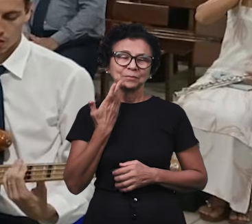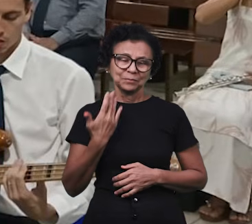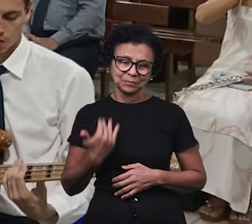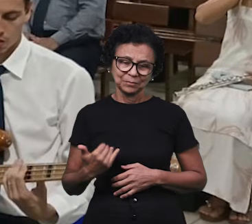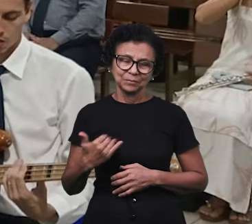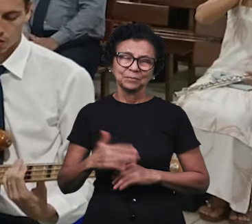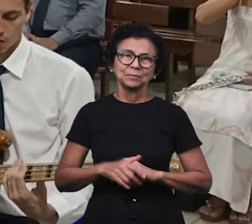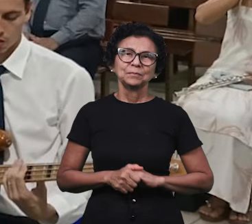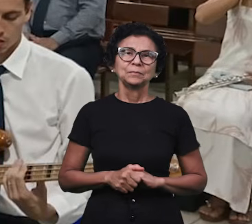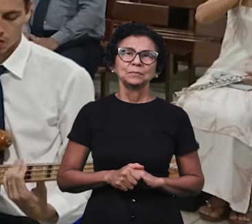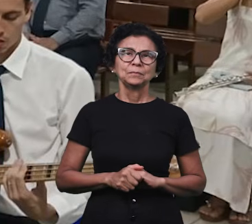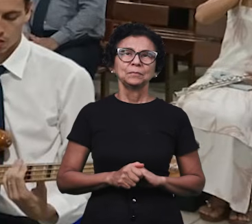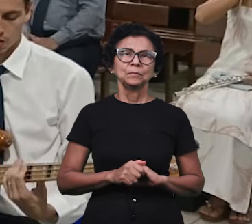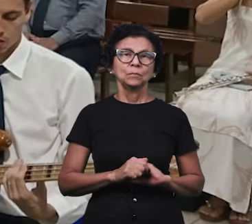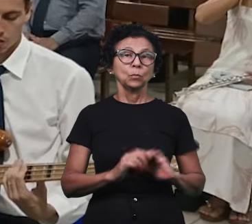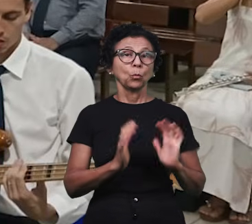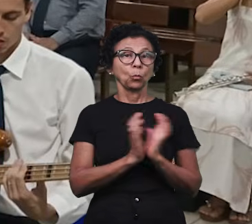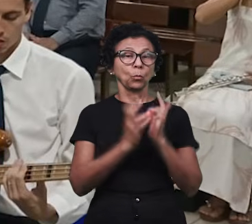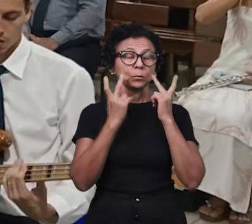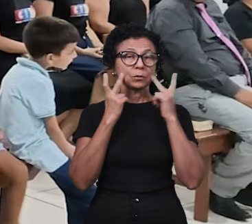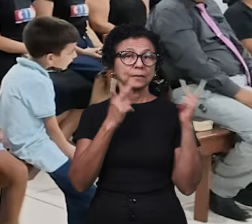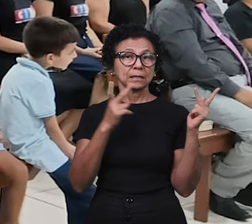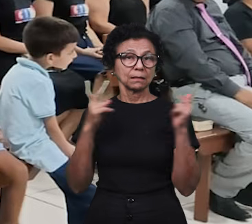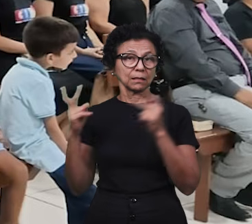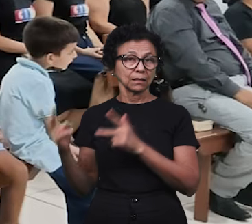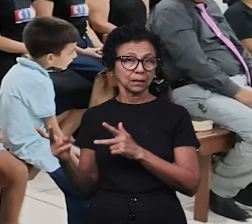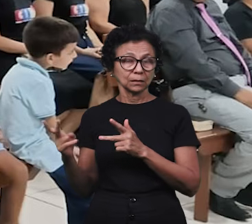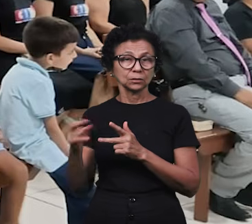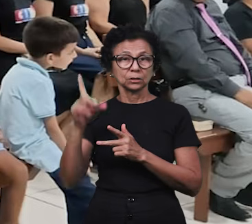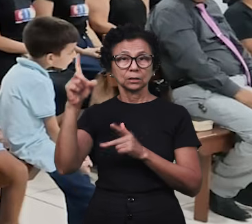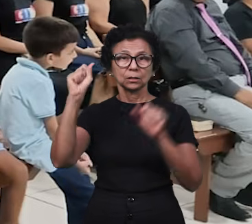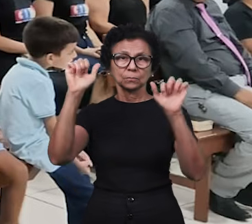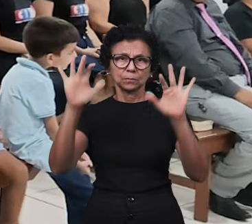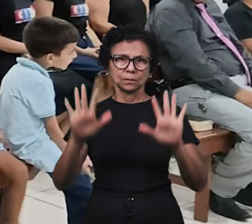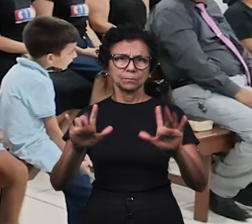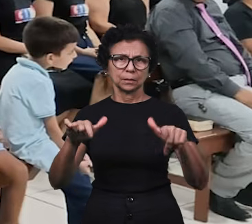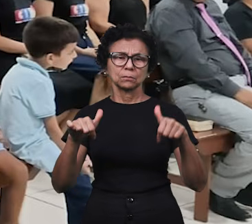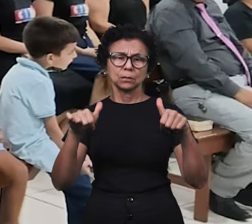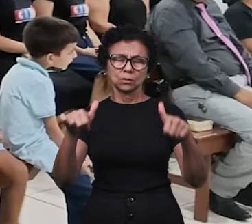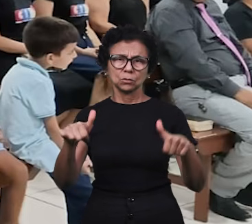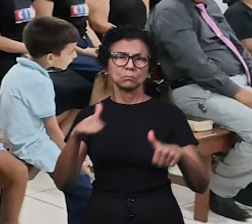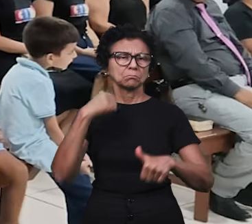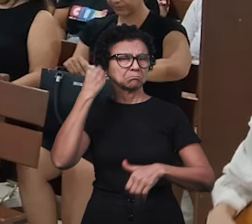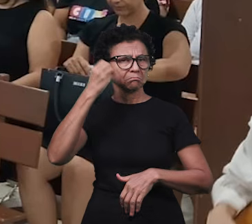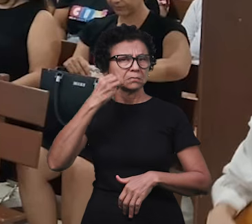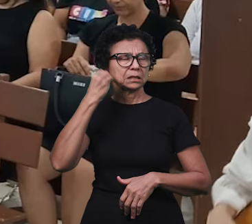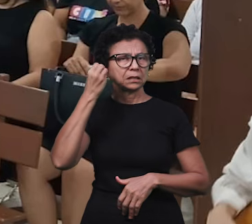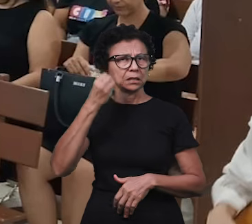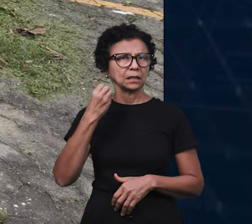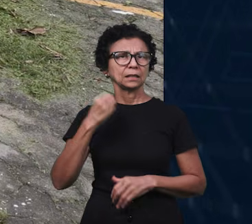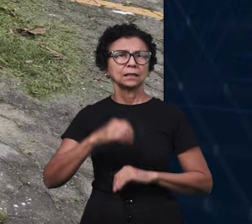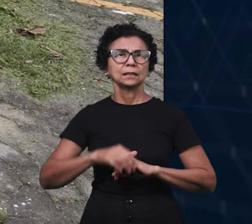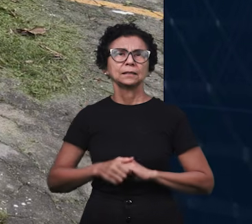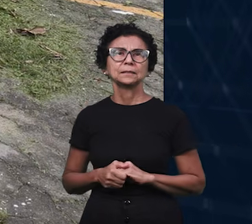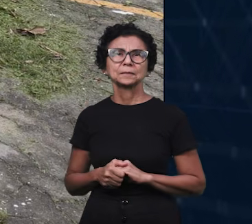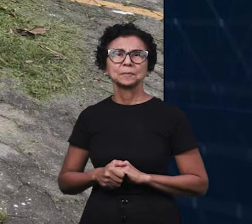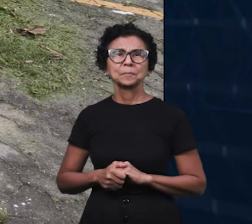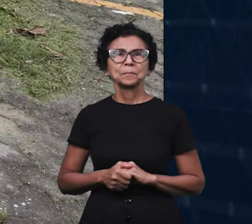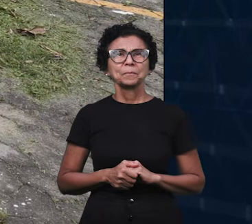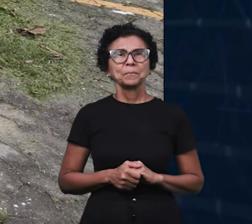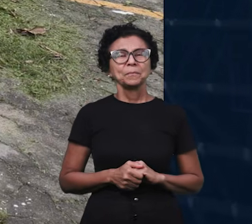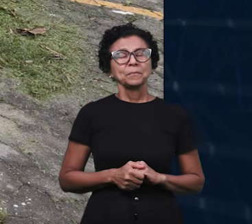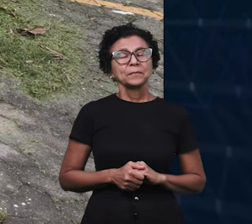CIAs. A presença dos visitantes marcou aquele momento e o Senhor operou grandes bênçãos e experiências. Indo para o Manaim